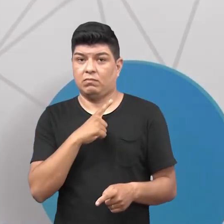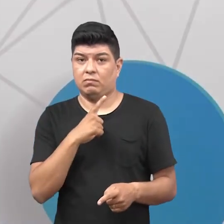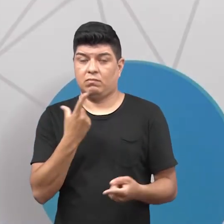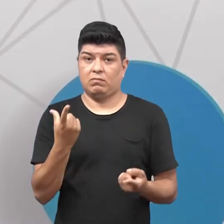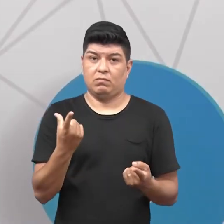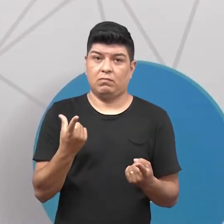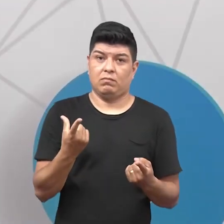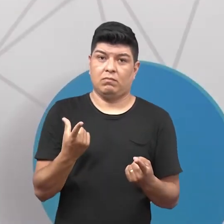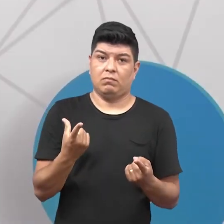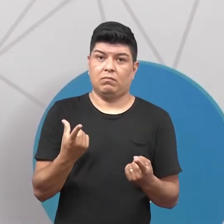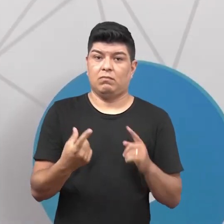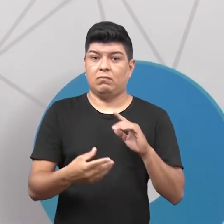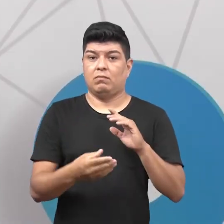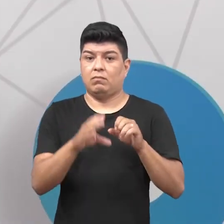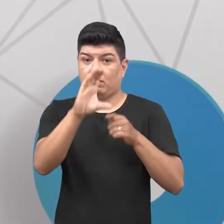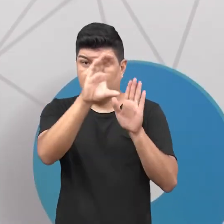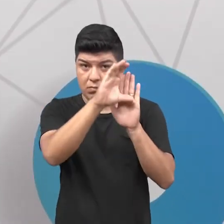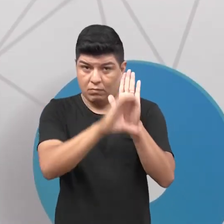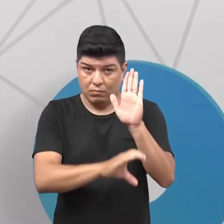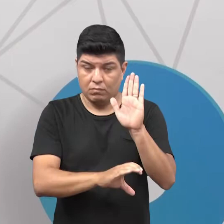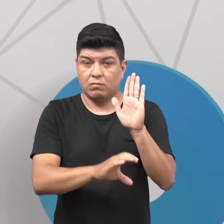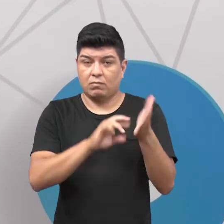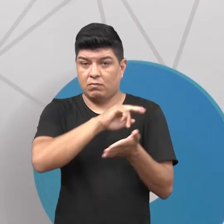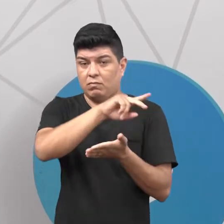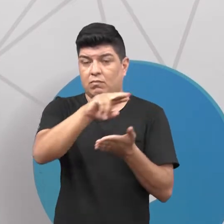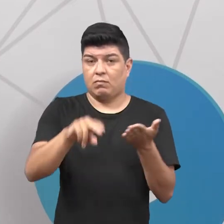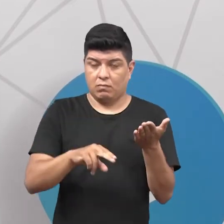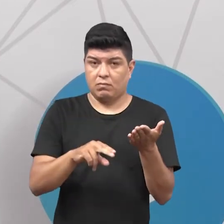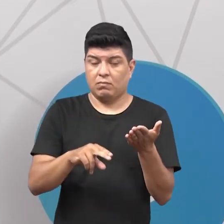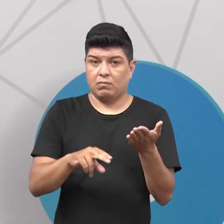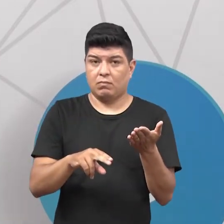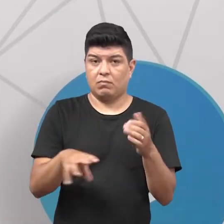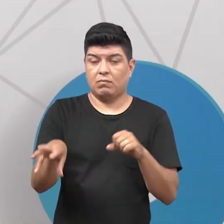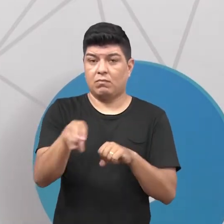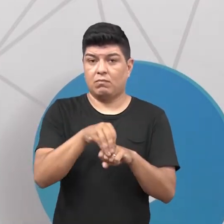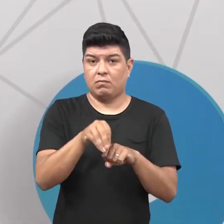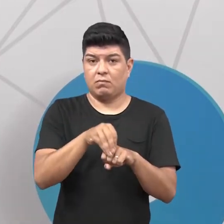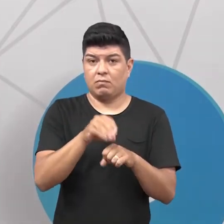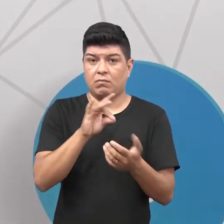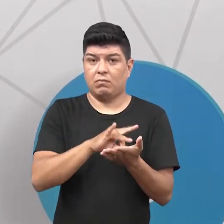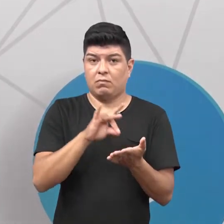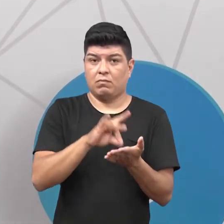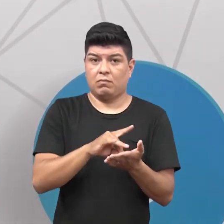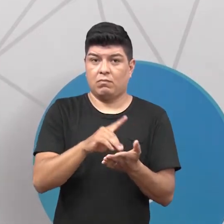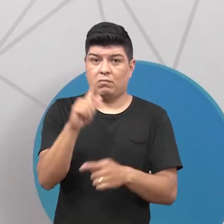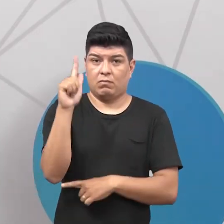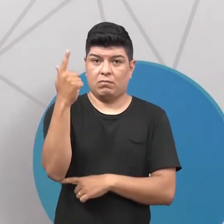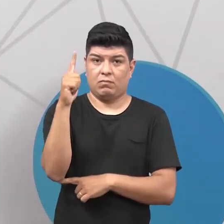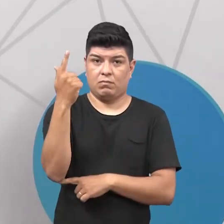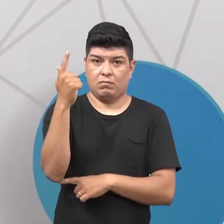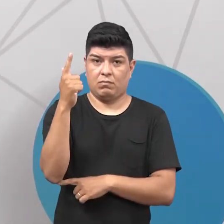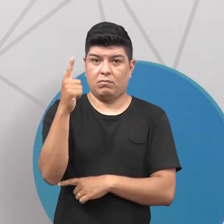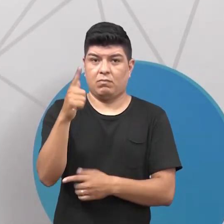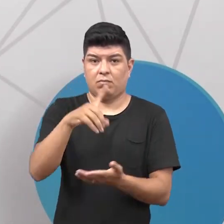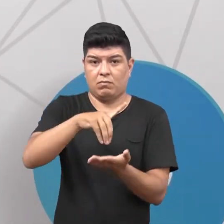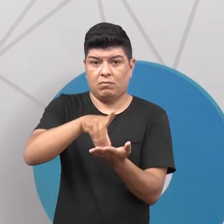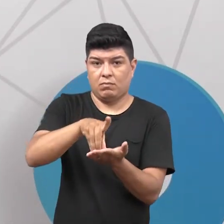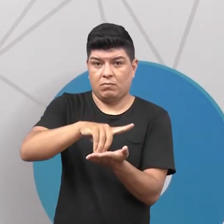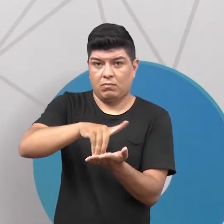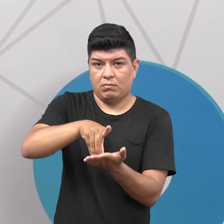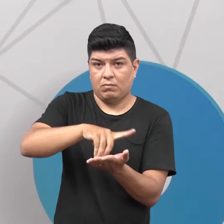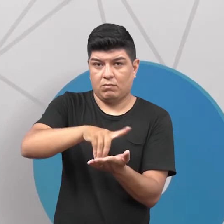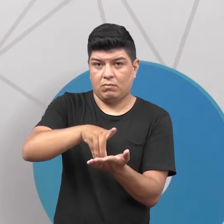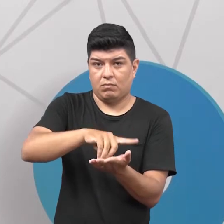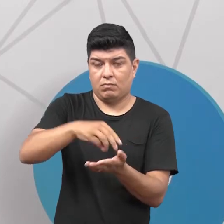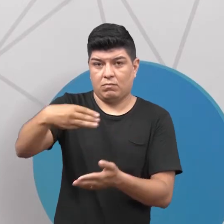de filosofia. Um é esse: filosofia é o conhecimento da pura razão, porque a geografia usa a bússola, usa o